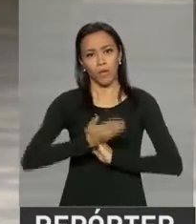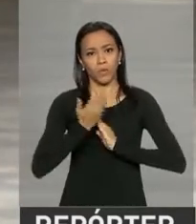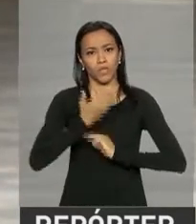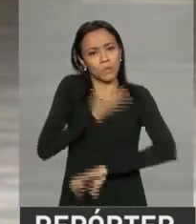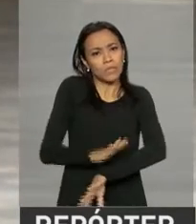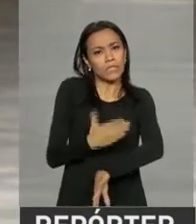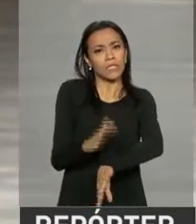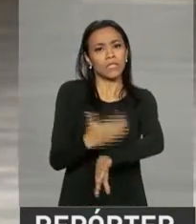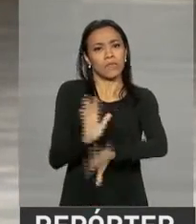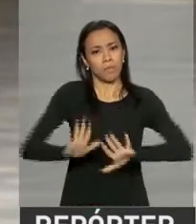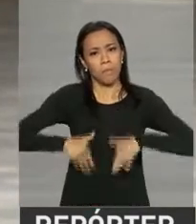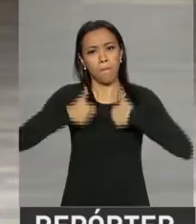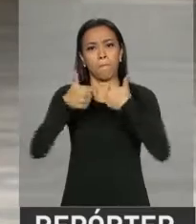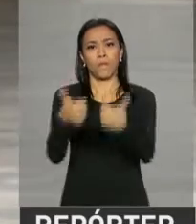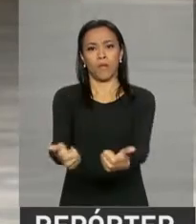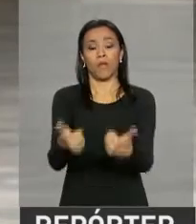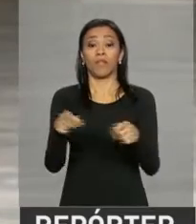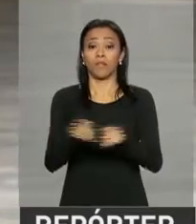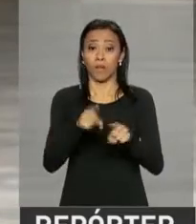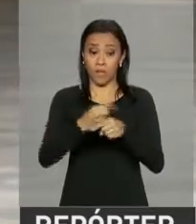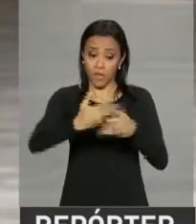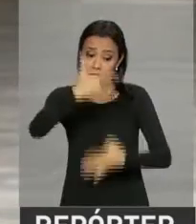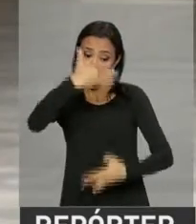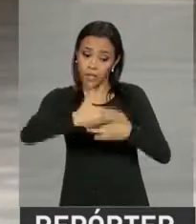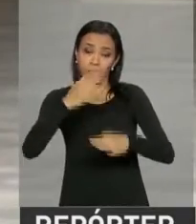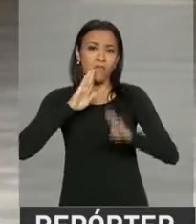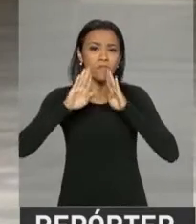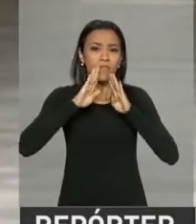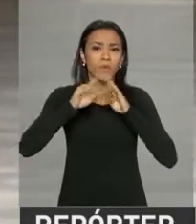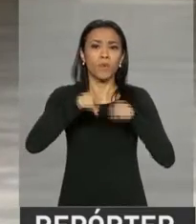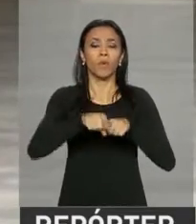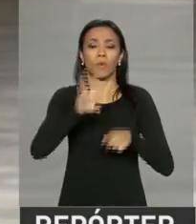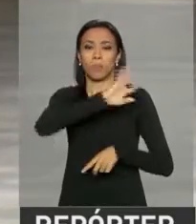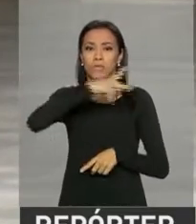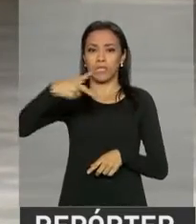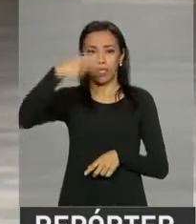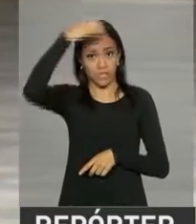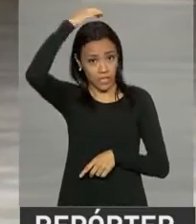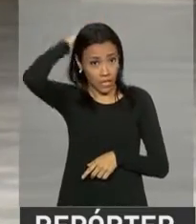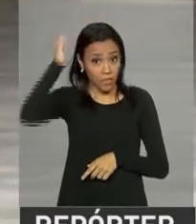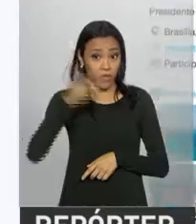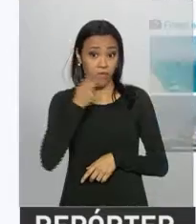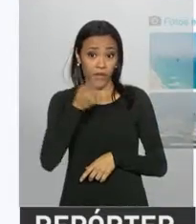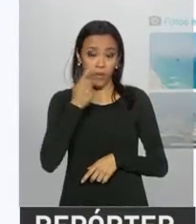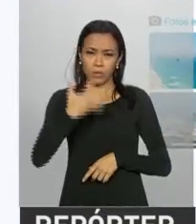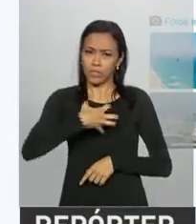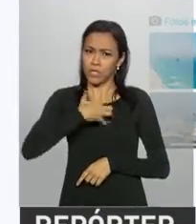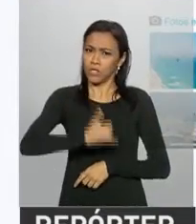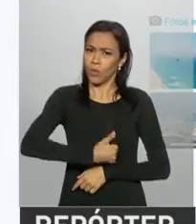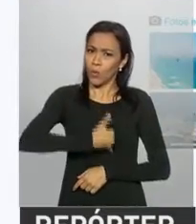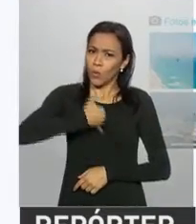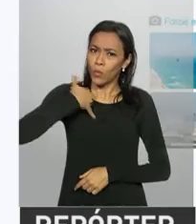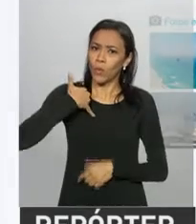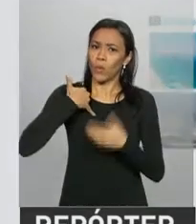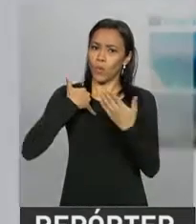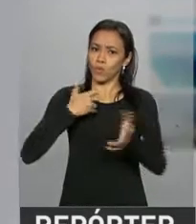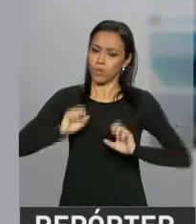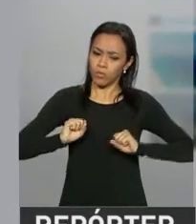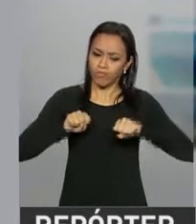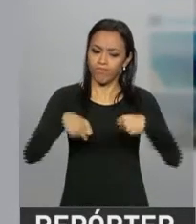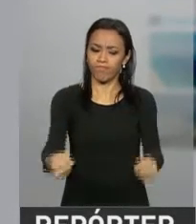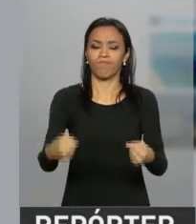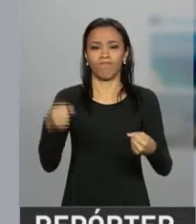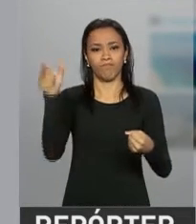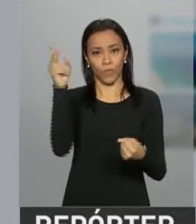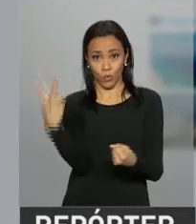melhorar o desempenho deles pelas redes sociais o presidente em exercício michel temer disse que está orgulhoso do desempenho dos meninos e